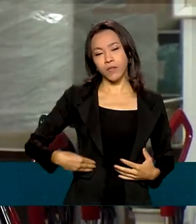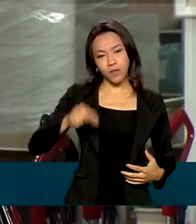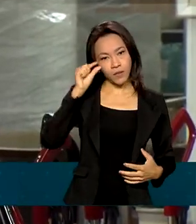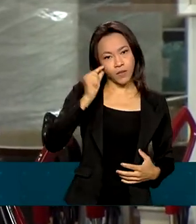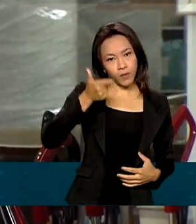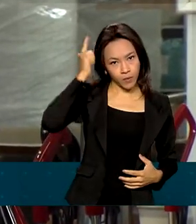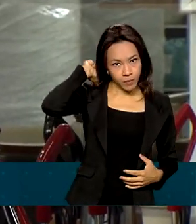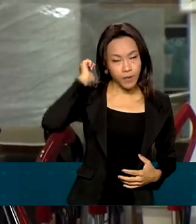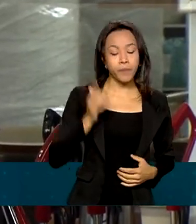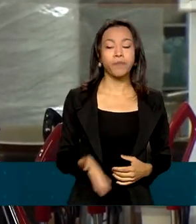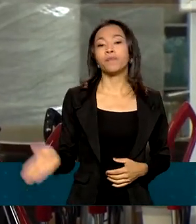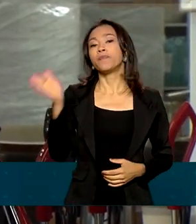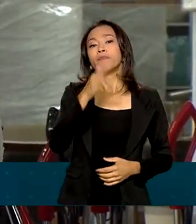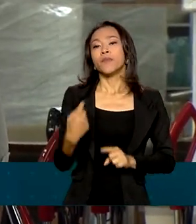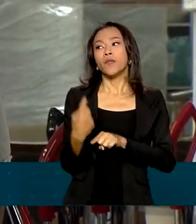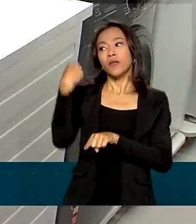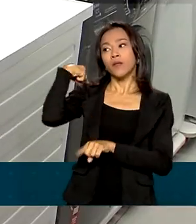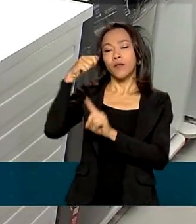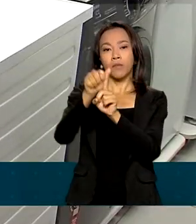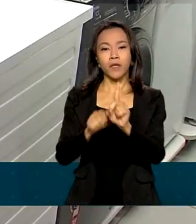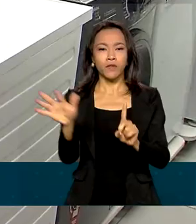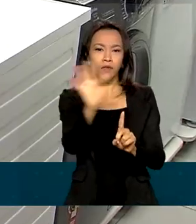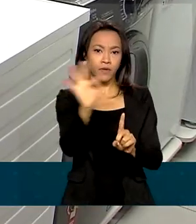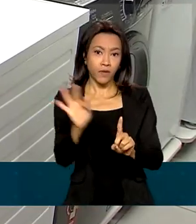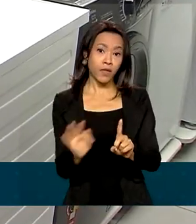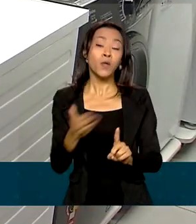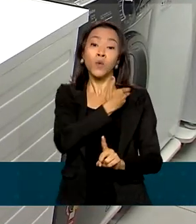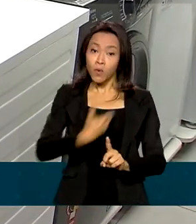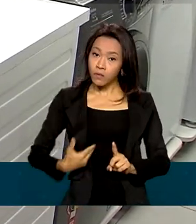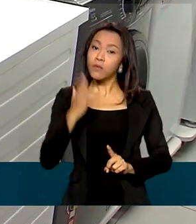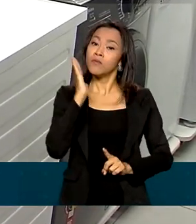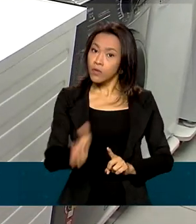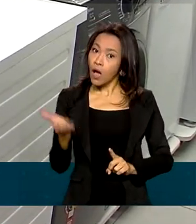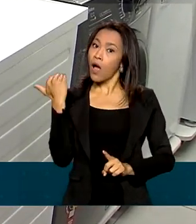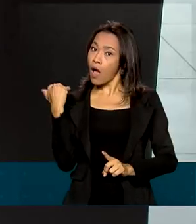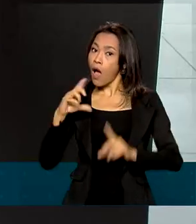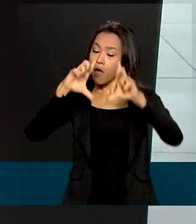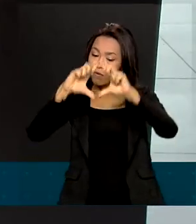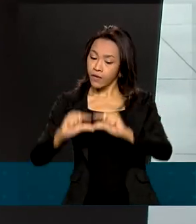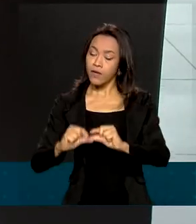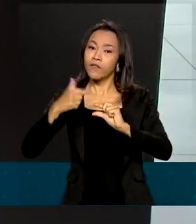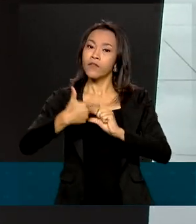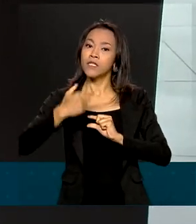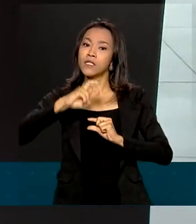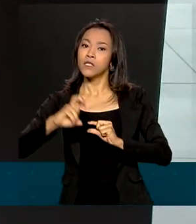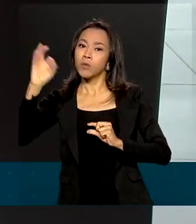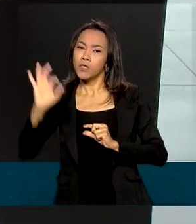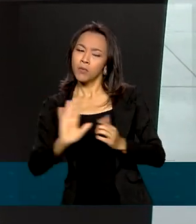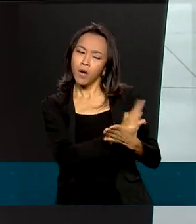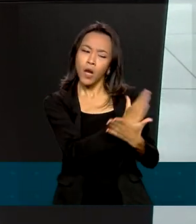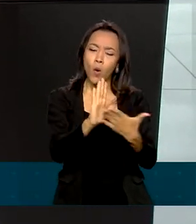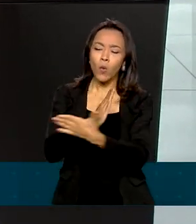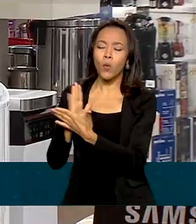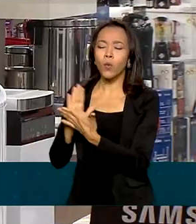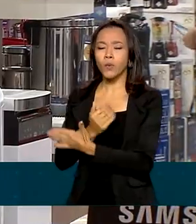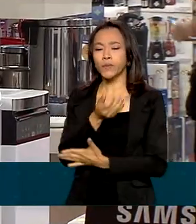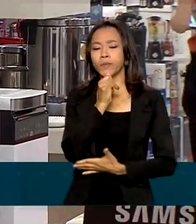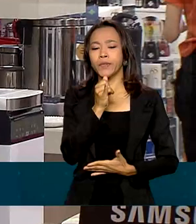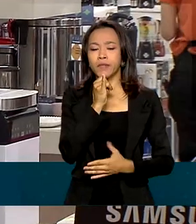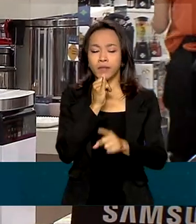Guedes. Em fevereiro, o governo já havia reduzido o imposto em até 25% para alguns itens,